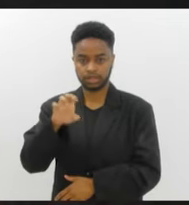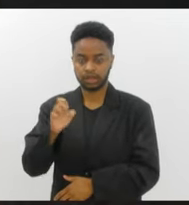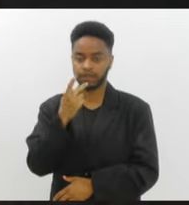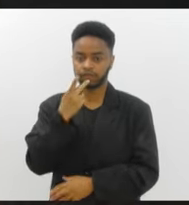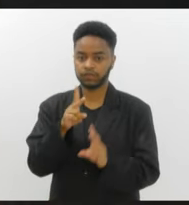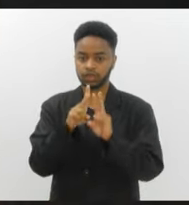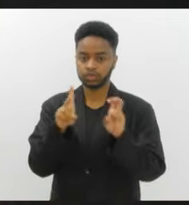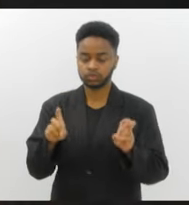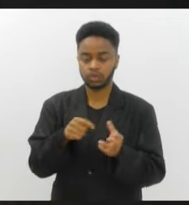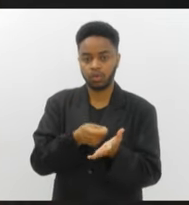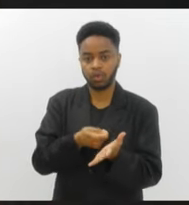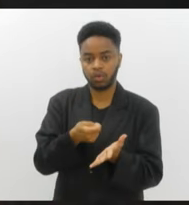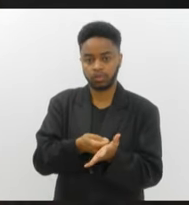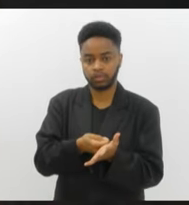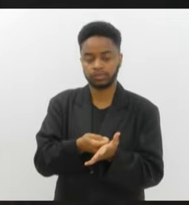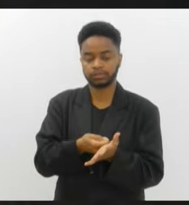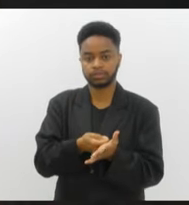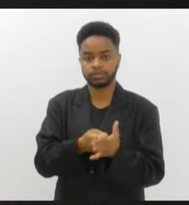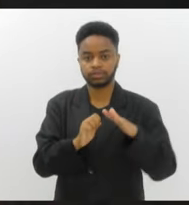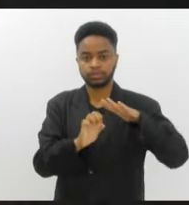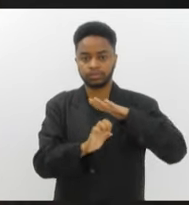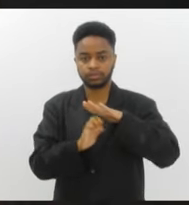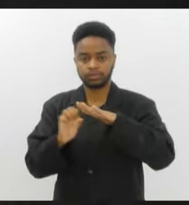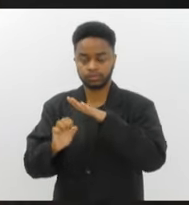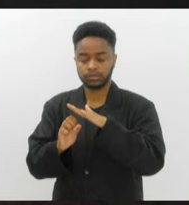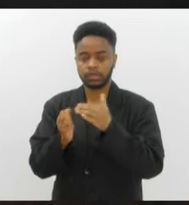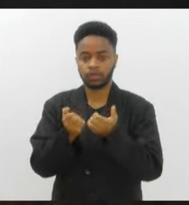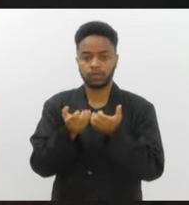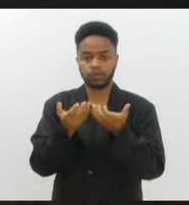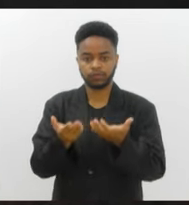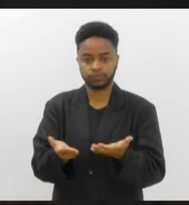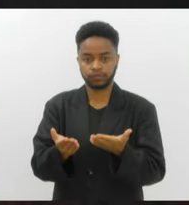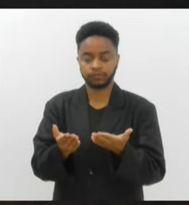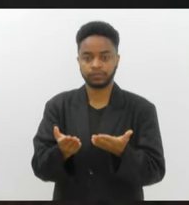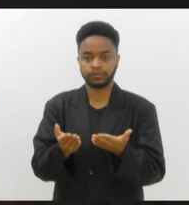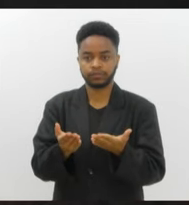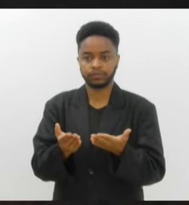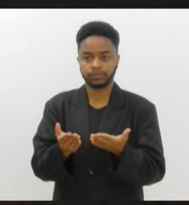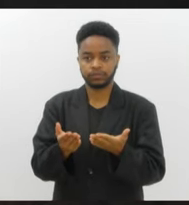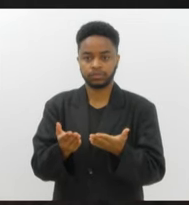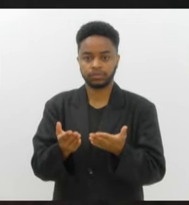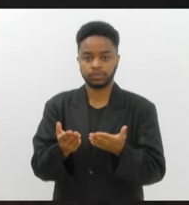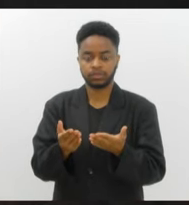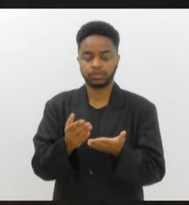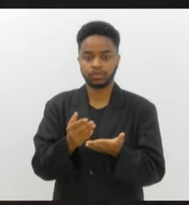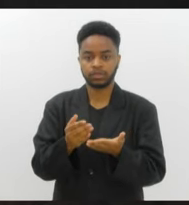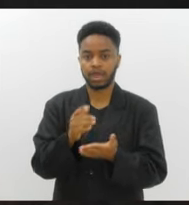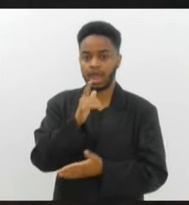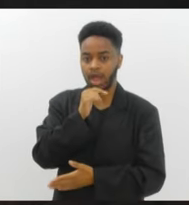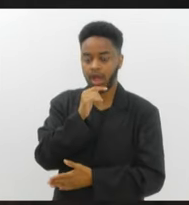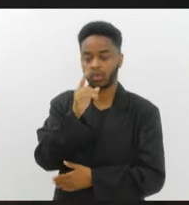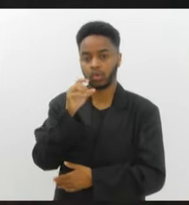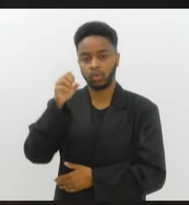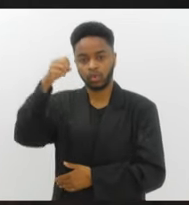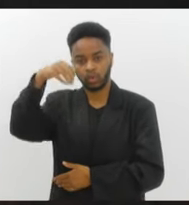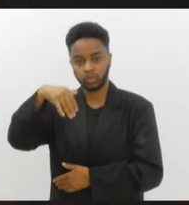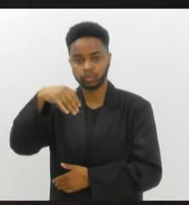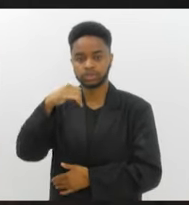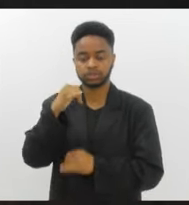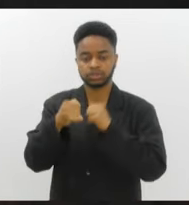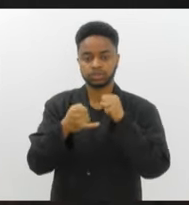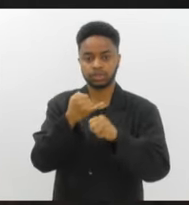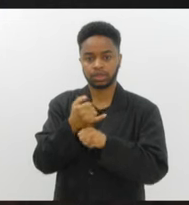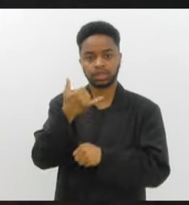dispõe sobre a obrigatoriedade das empresas prestadoras de serviços e concessionárias de luz, água, internet e